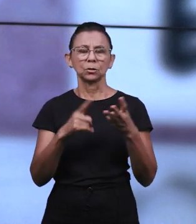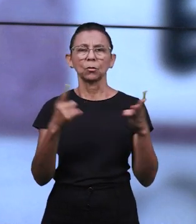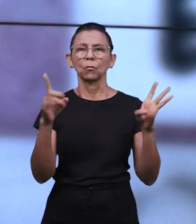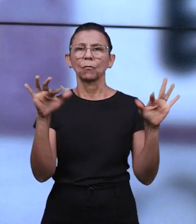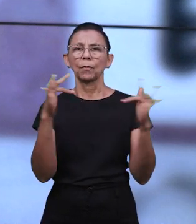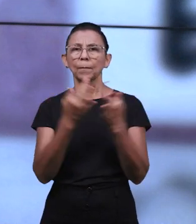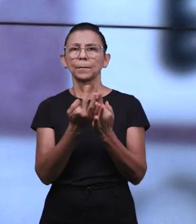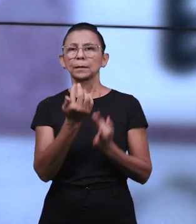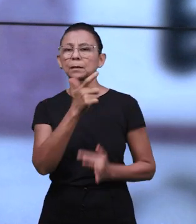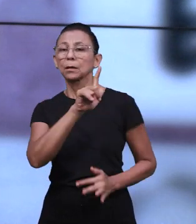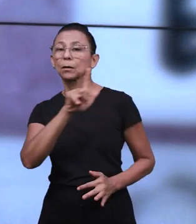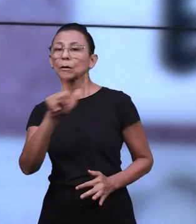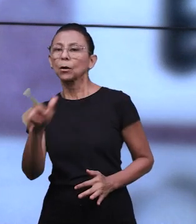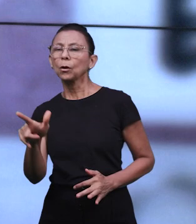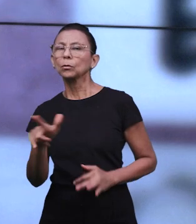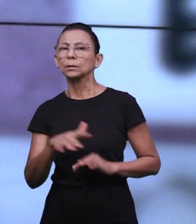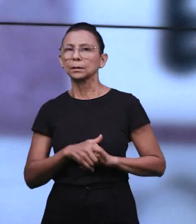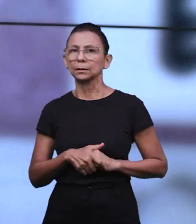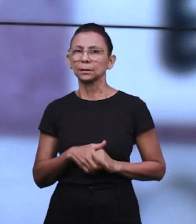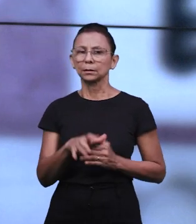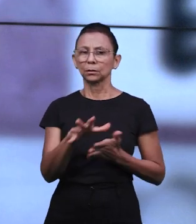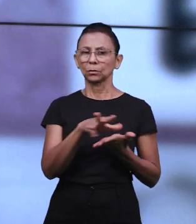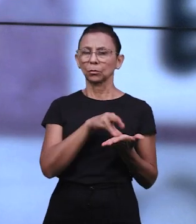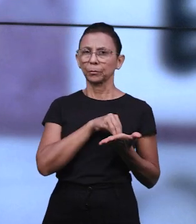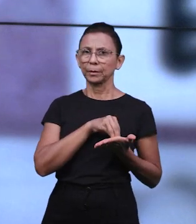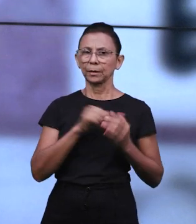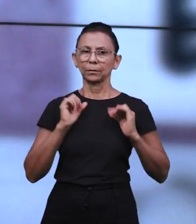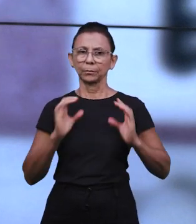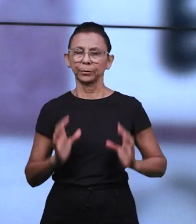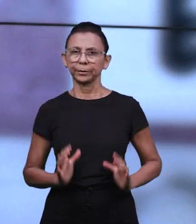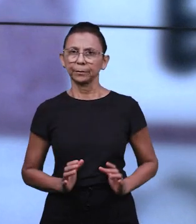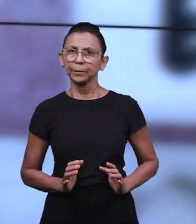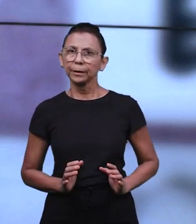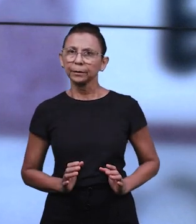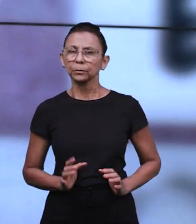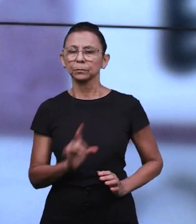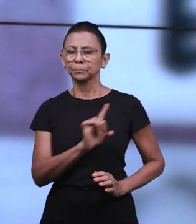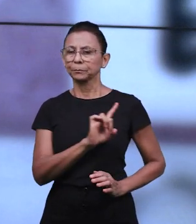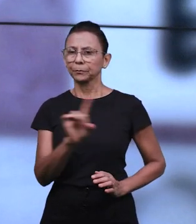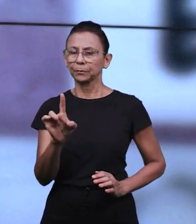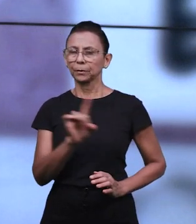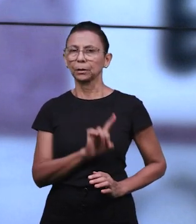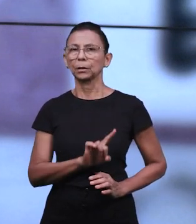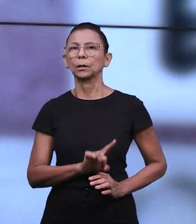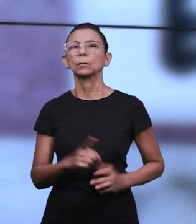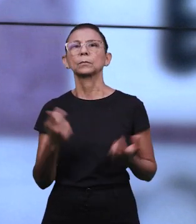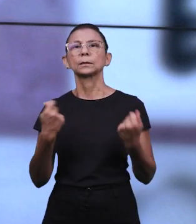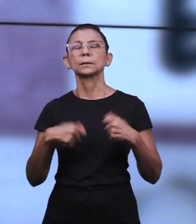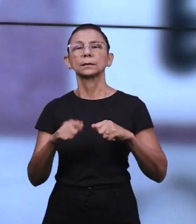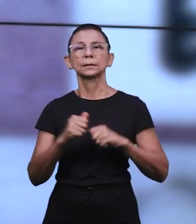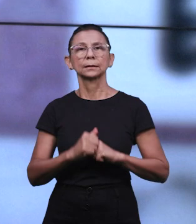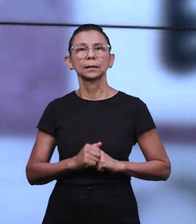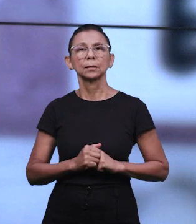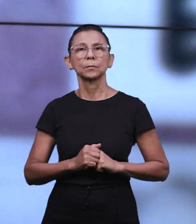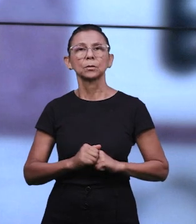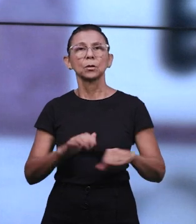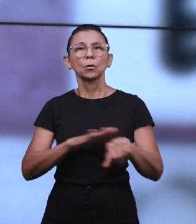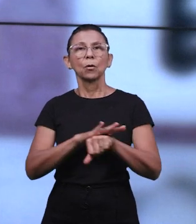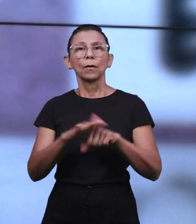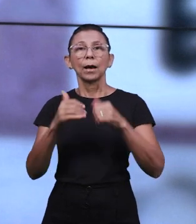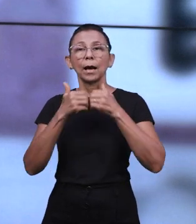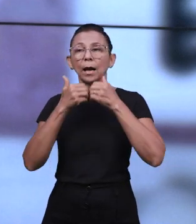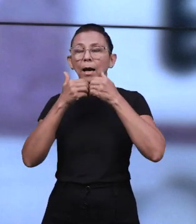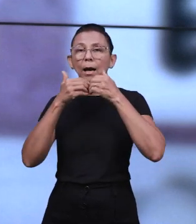famílias, como modo de vida, não faz com que elas desapareçam. Por isso, precisamos conversar abertamente com os